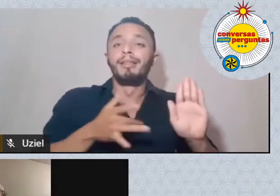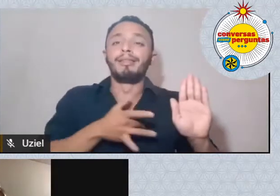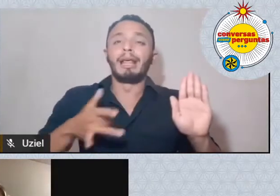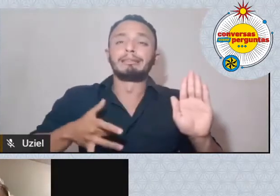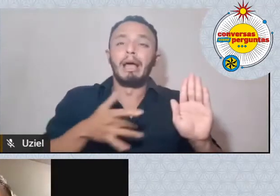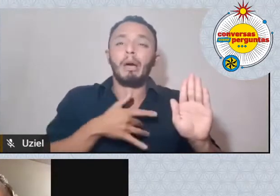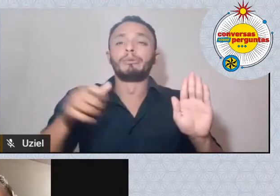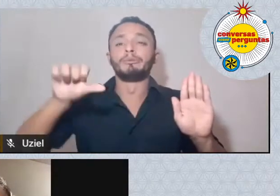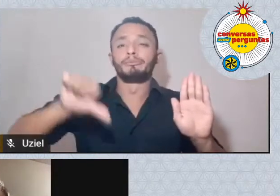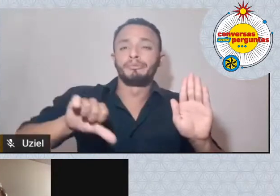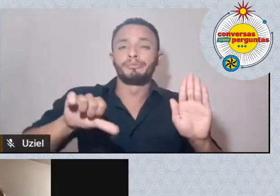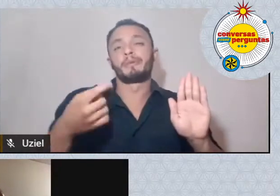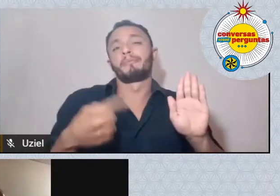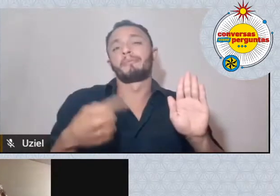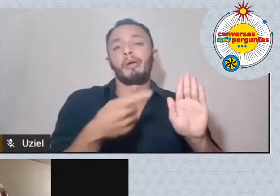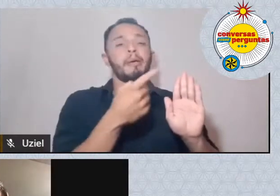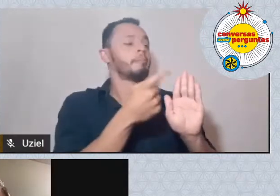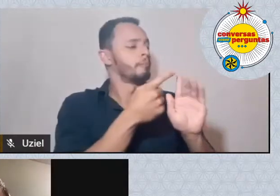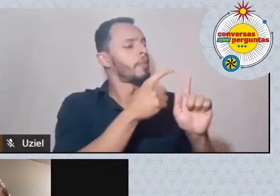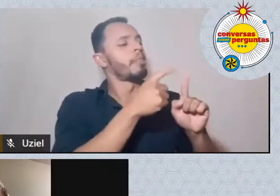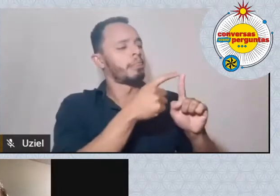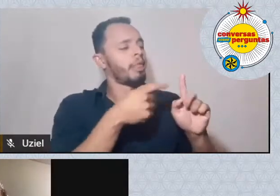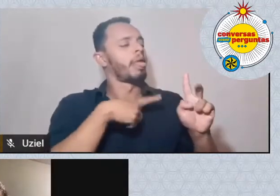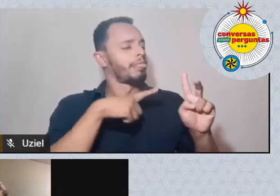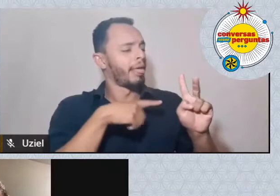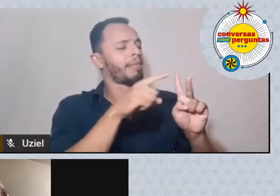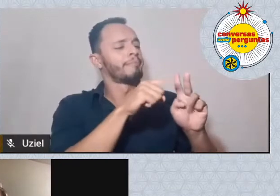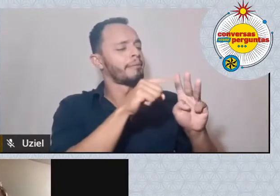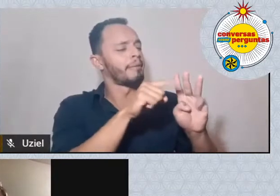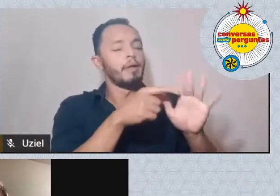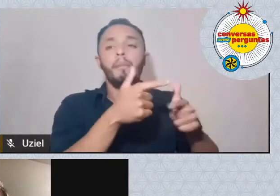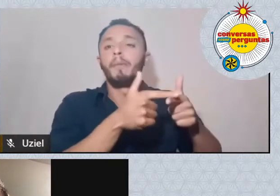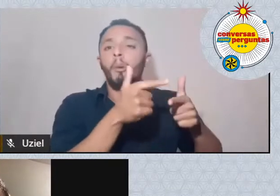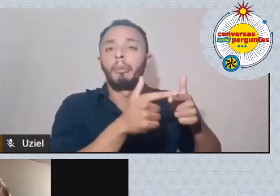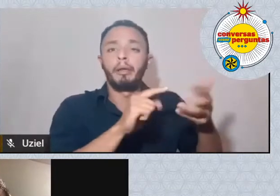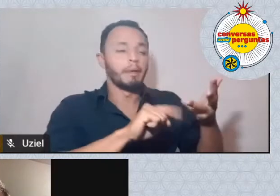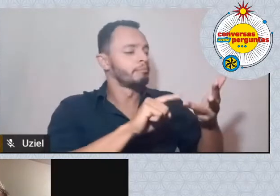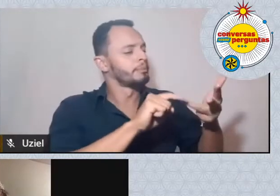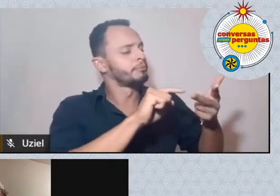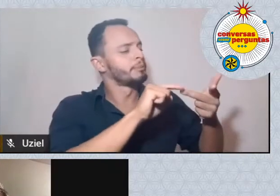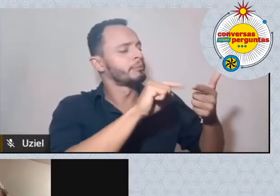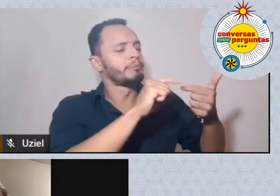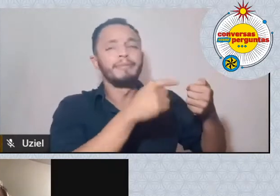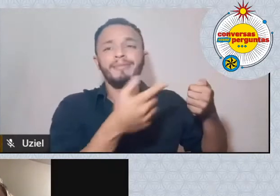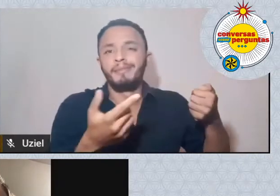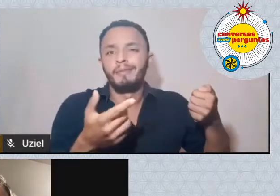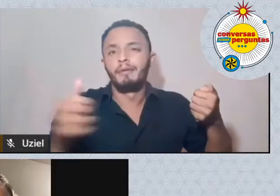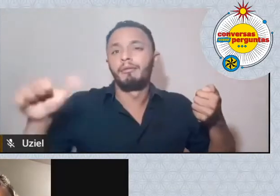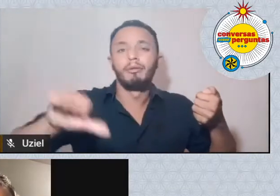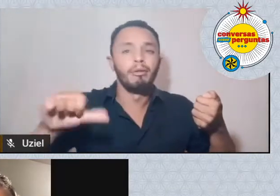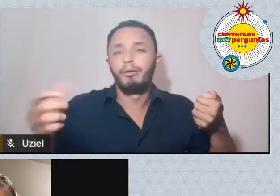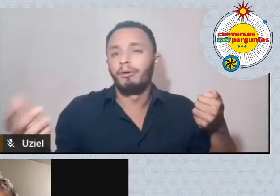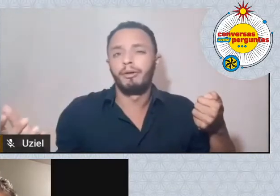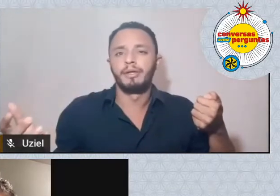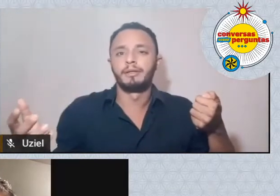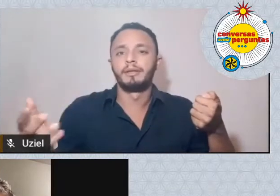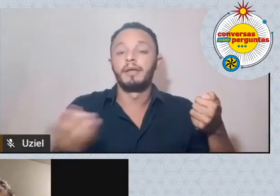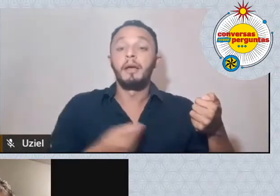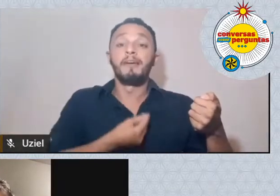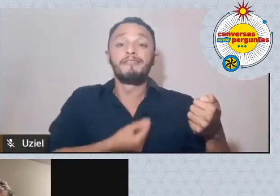E aí, claro, são muitos gatilhos, são muitas circunstâncias, porque a vida real é assim, é